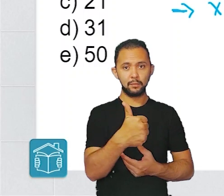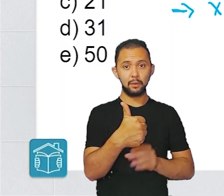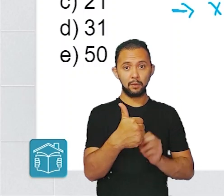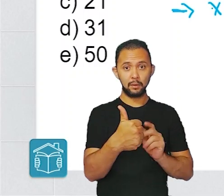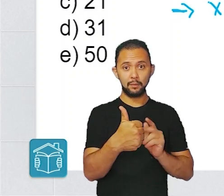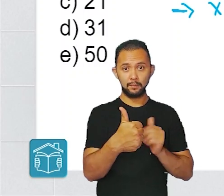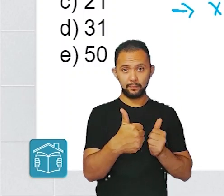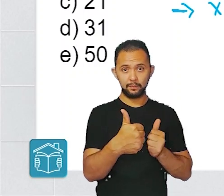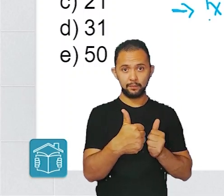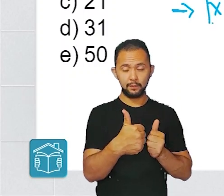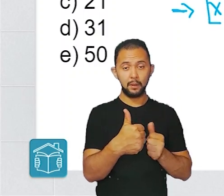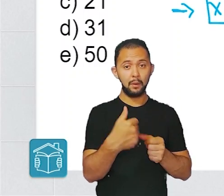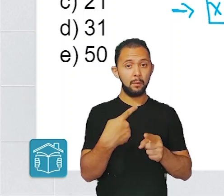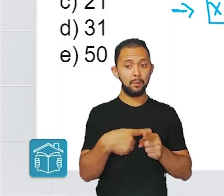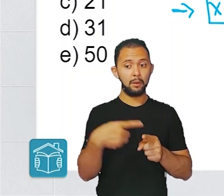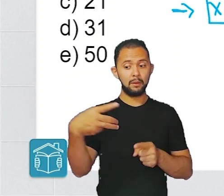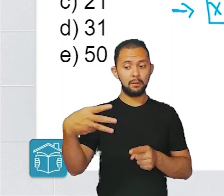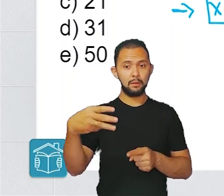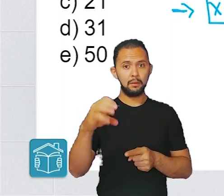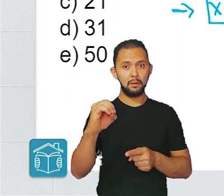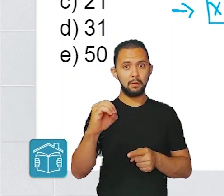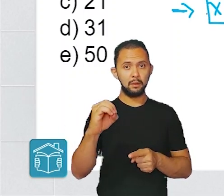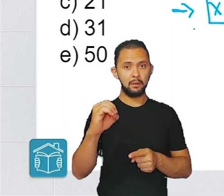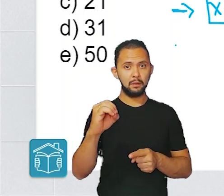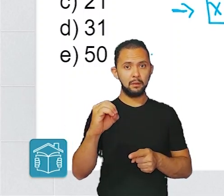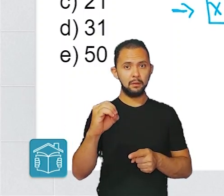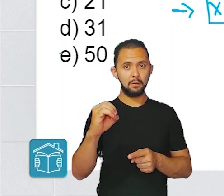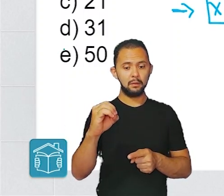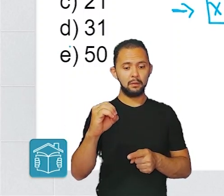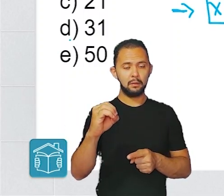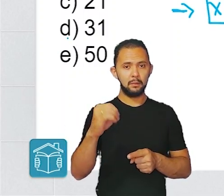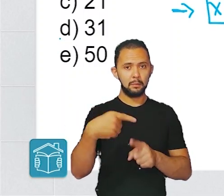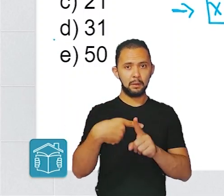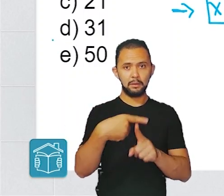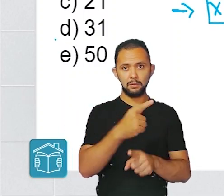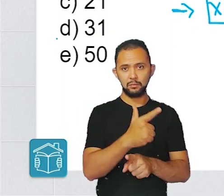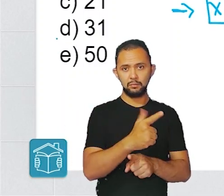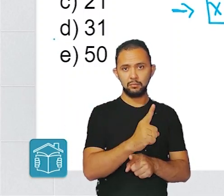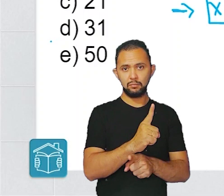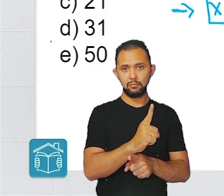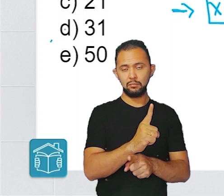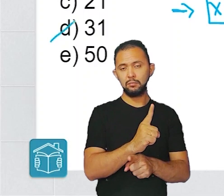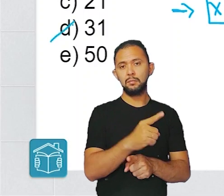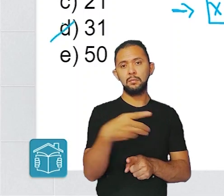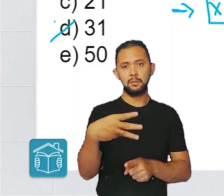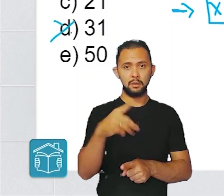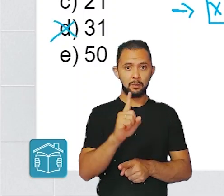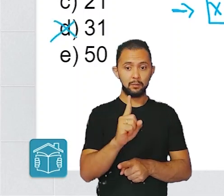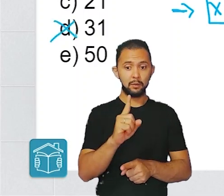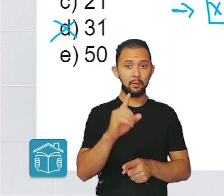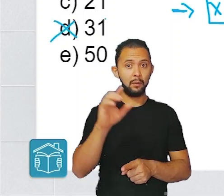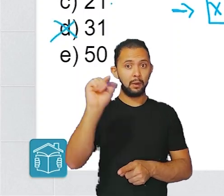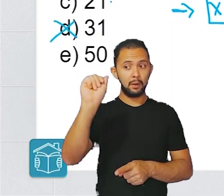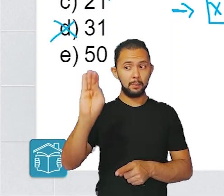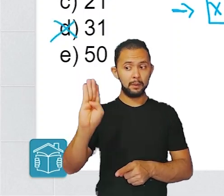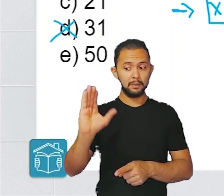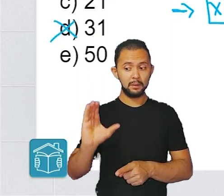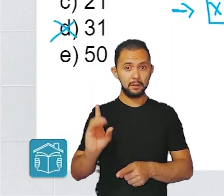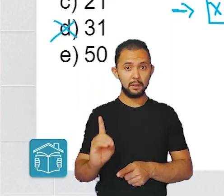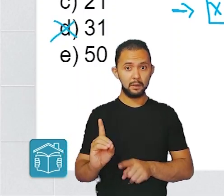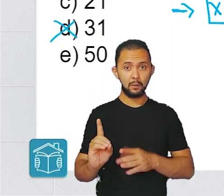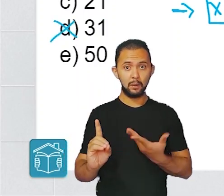31, tá bom? Porque 31 menos 1 é igual a 30. Então, a resposta certa aqui é a letra